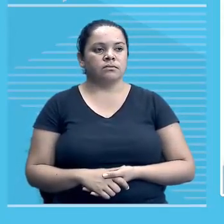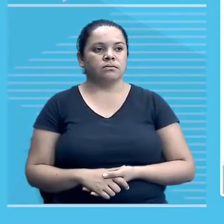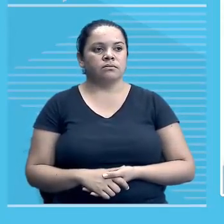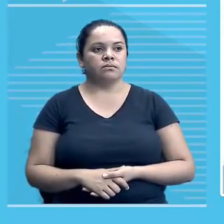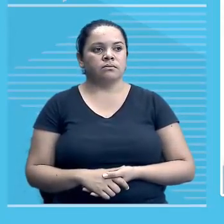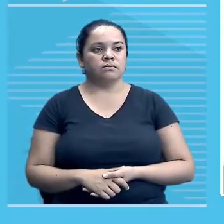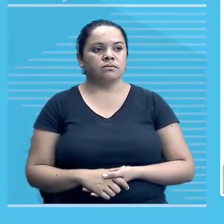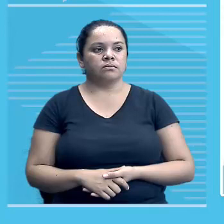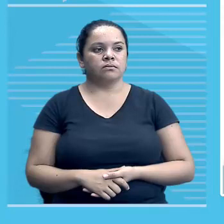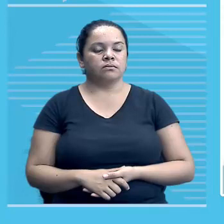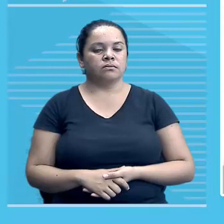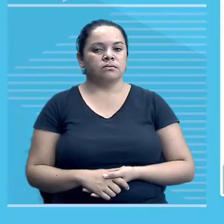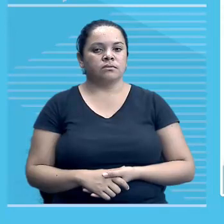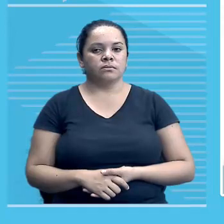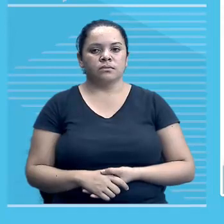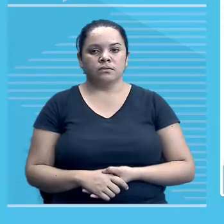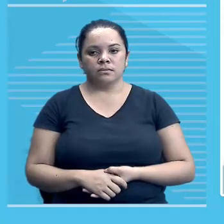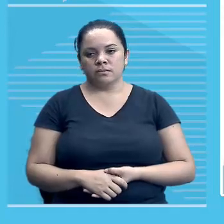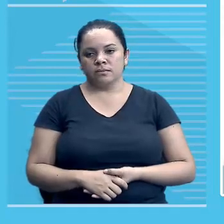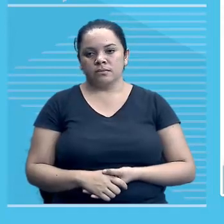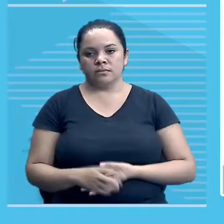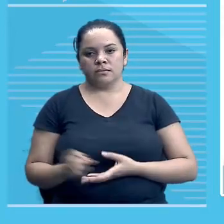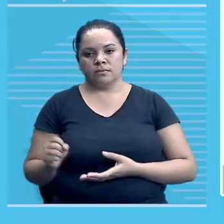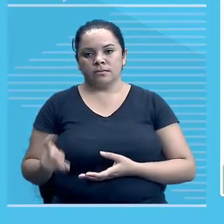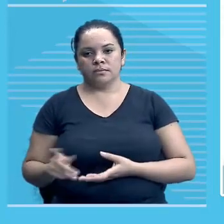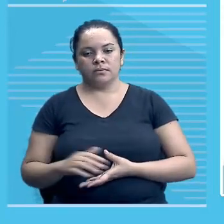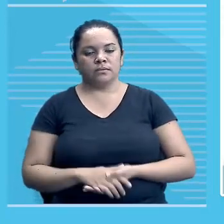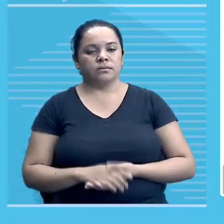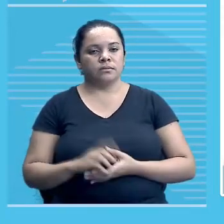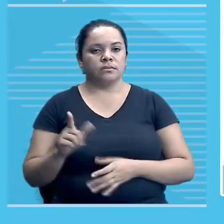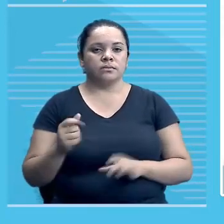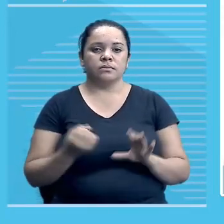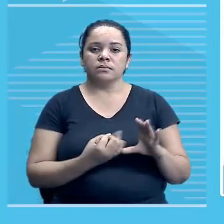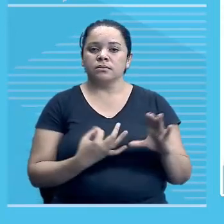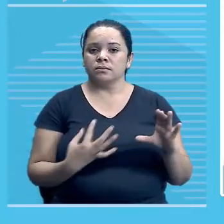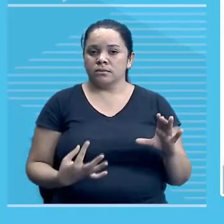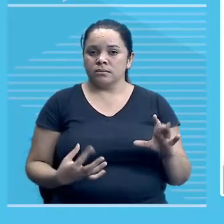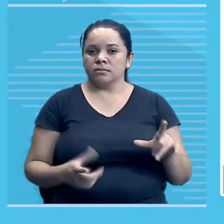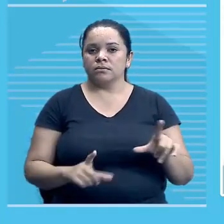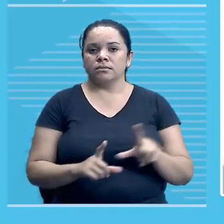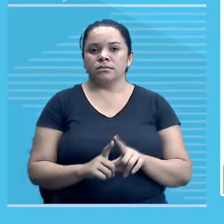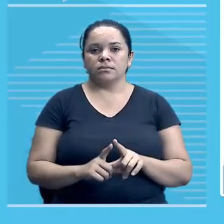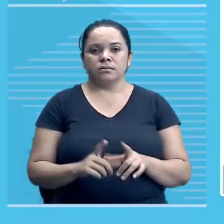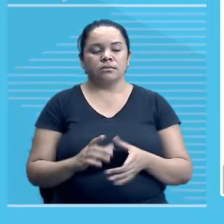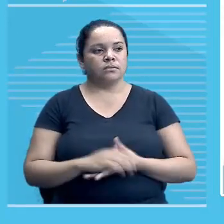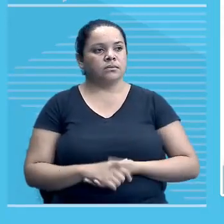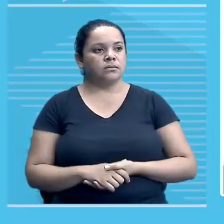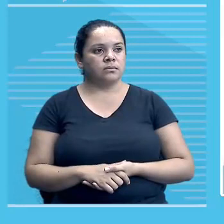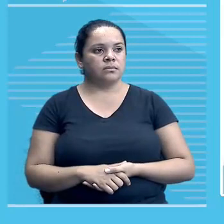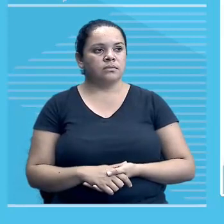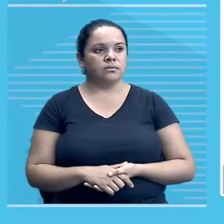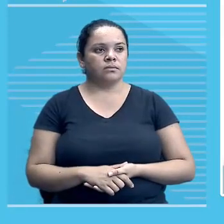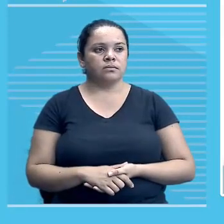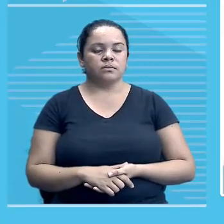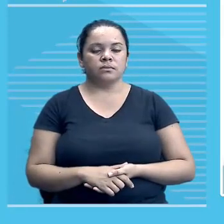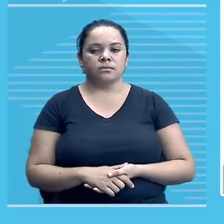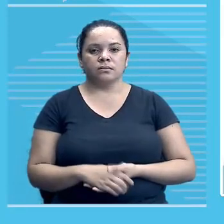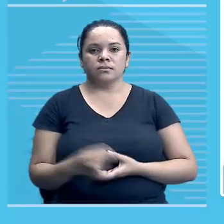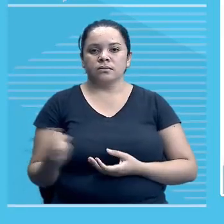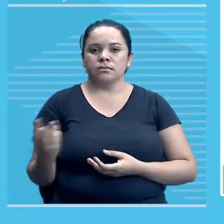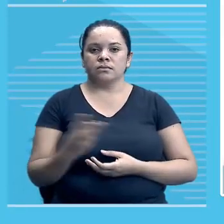complexos. Beleza? Então, essas são as características do discriminante. Temos essas três situações